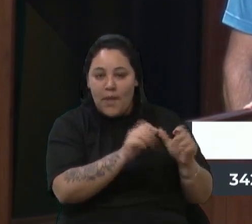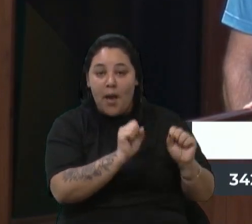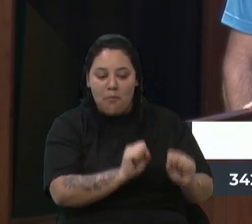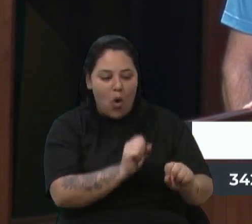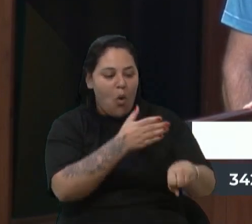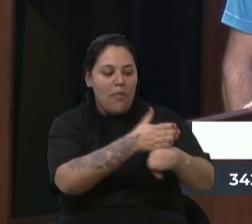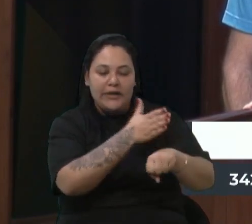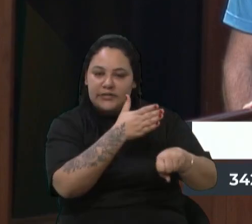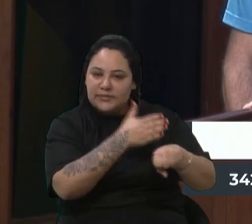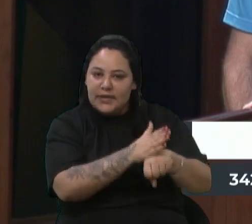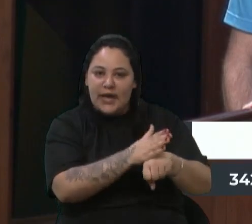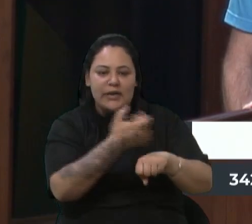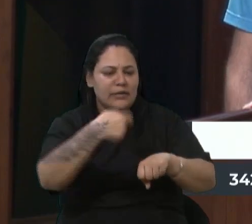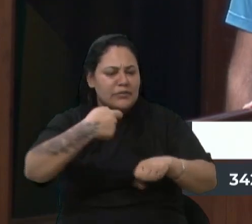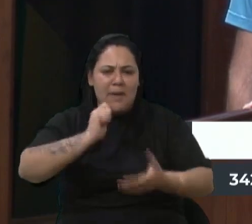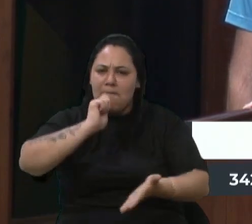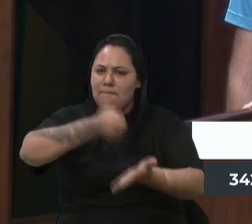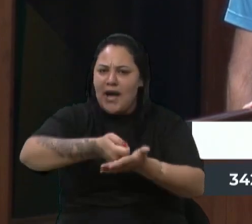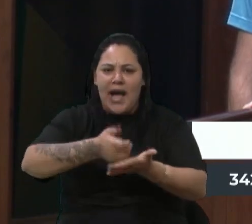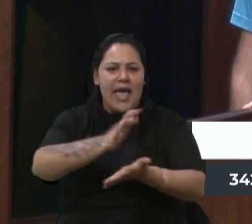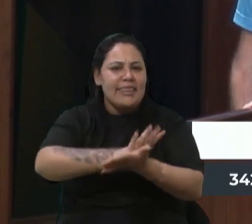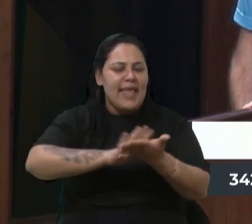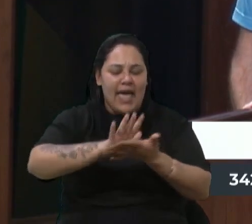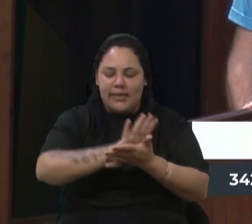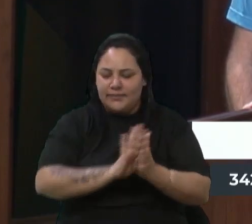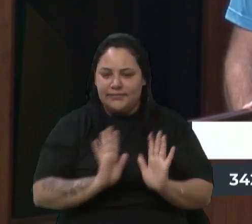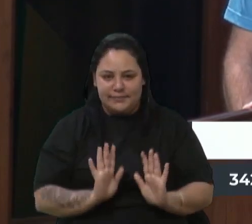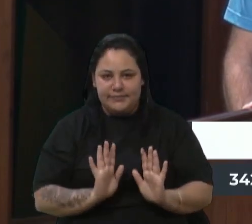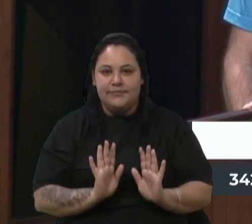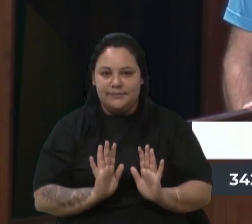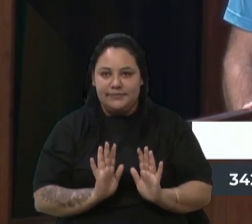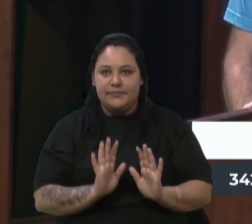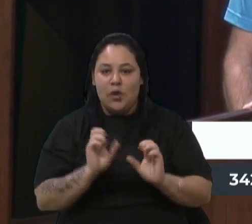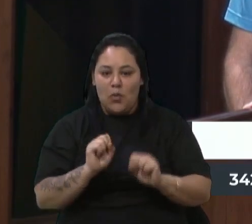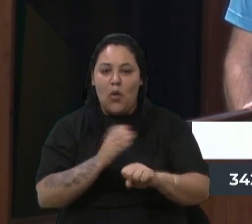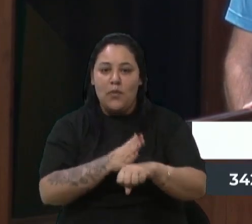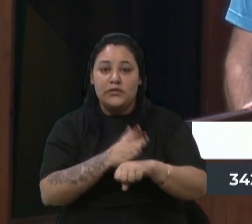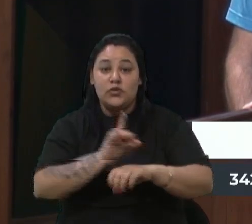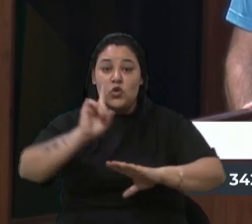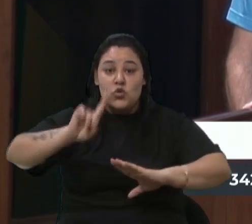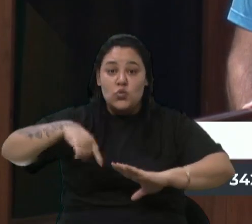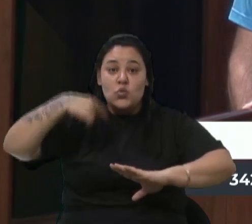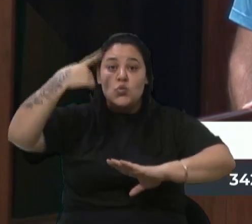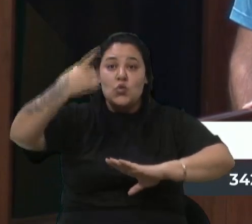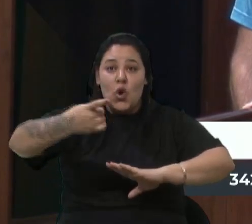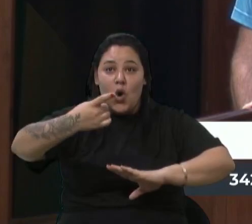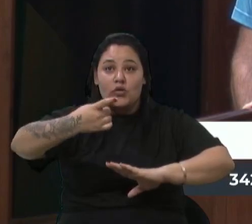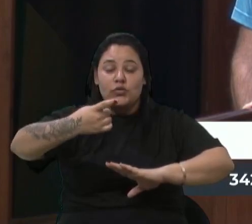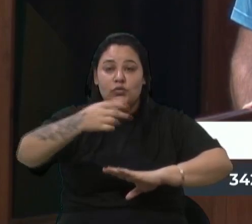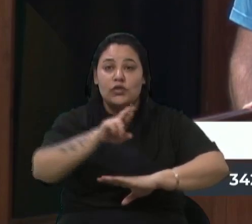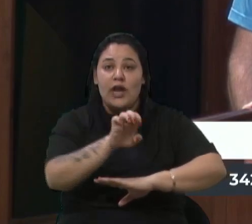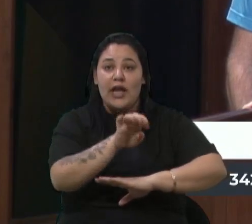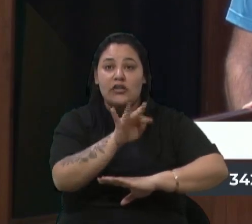ter custo, fazendo retiro sem custo nenhum. Então, nosso próximo retiro vai